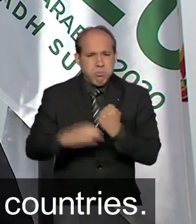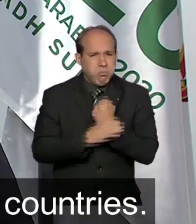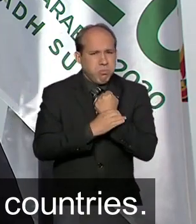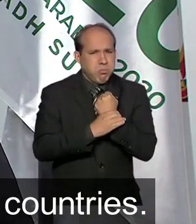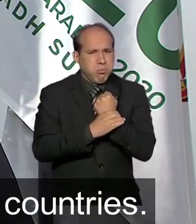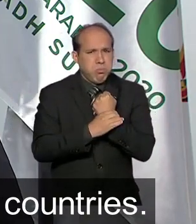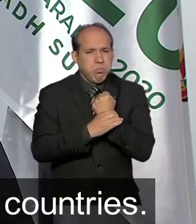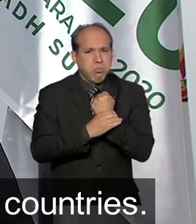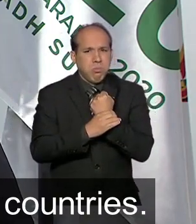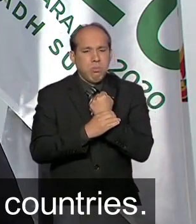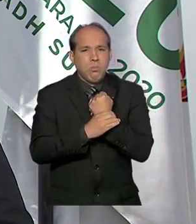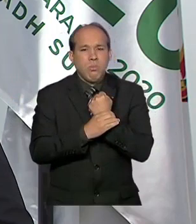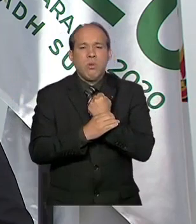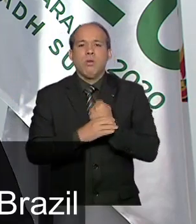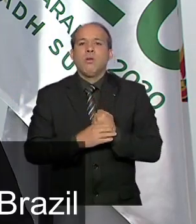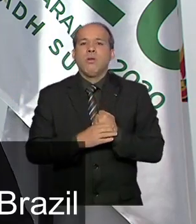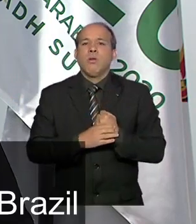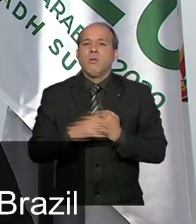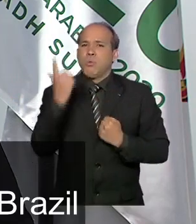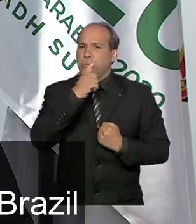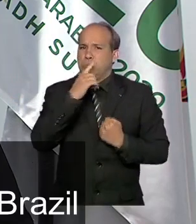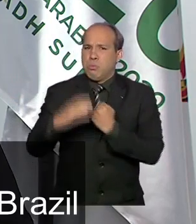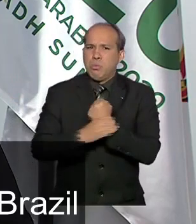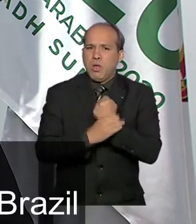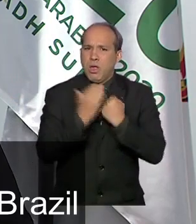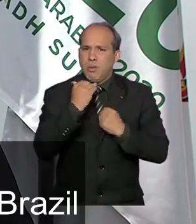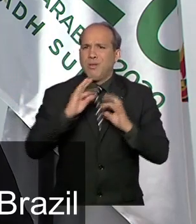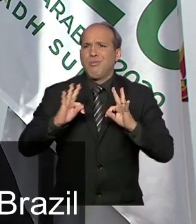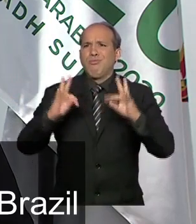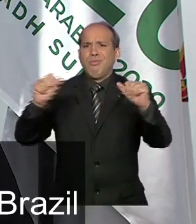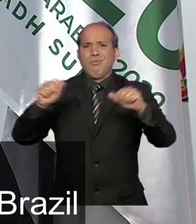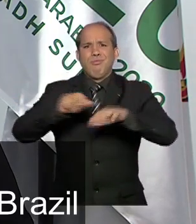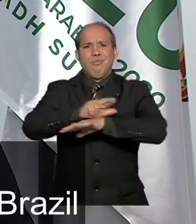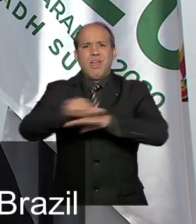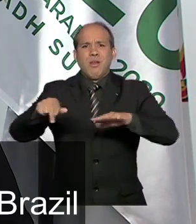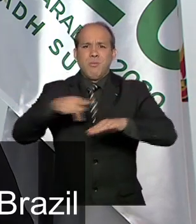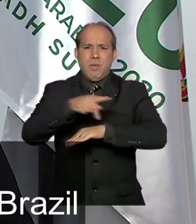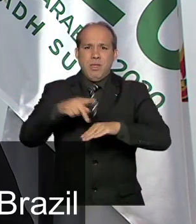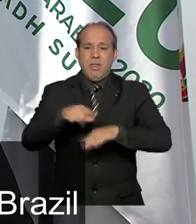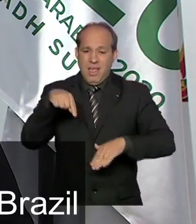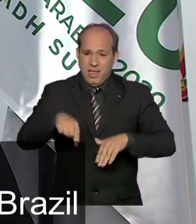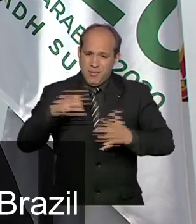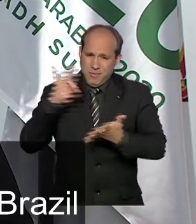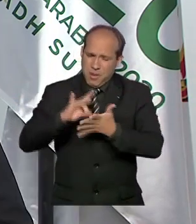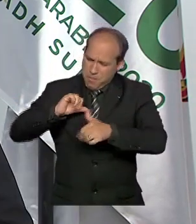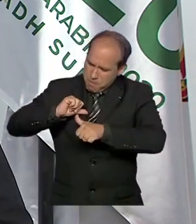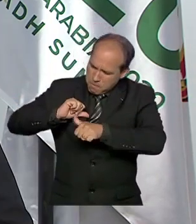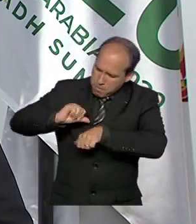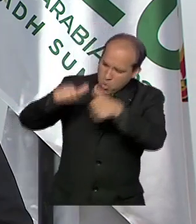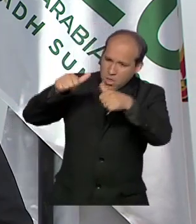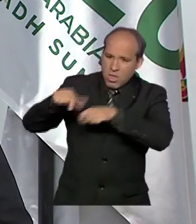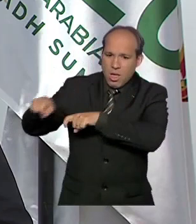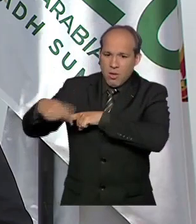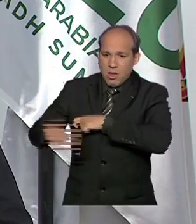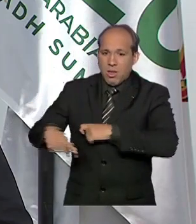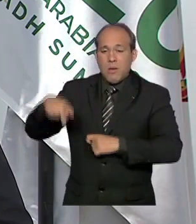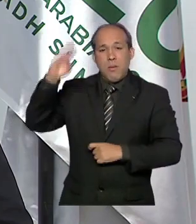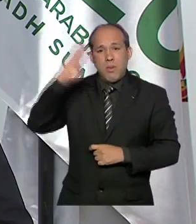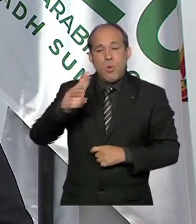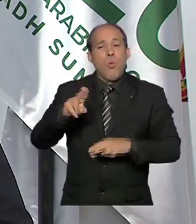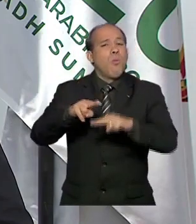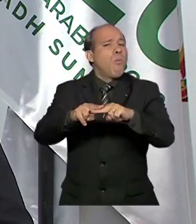de diversos países ressalto que essa verdadeira revolução Agrícola no Brasil foi realizada